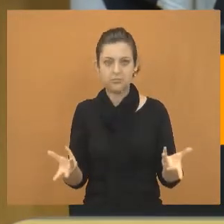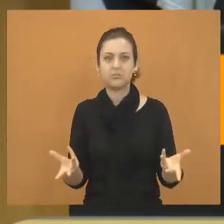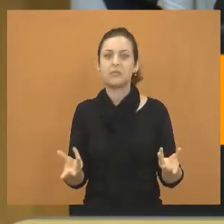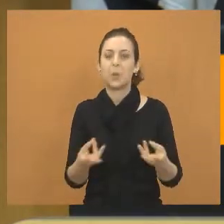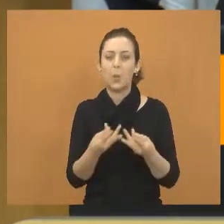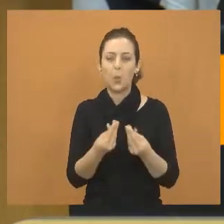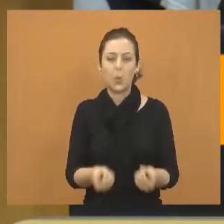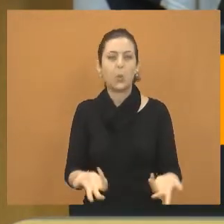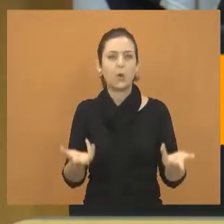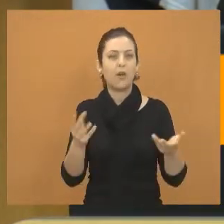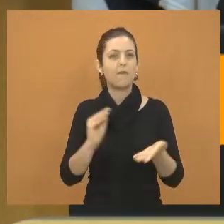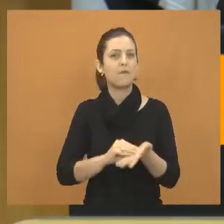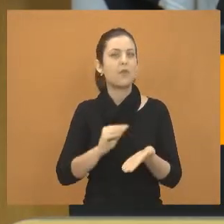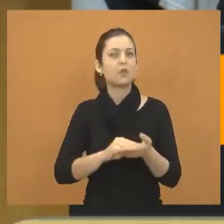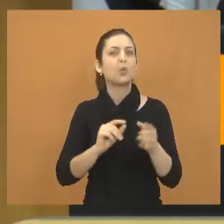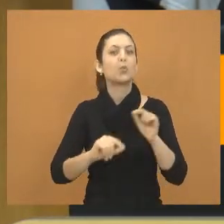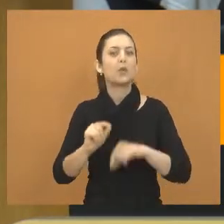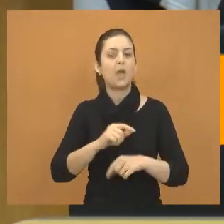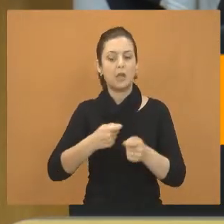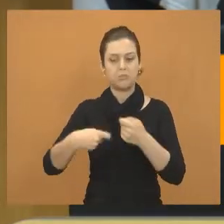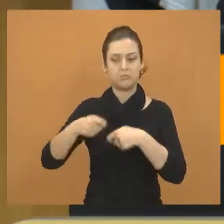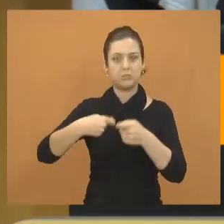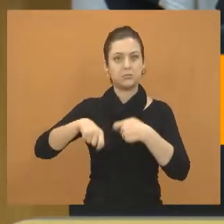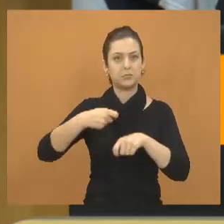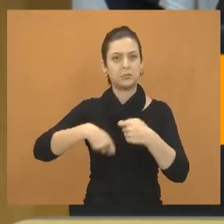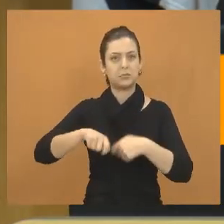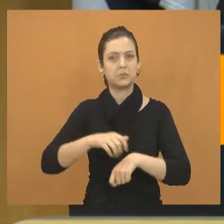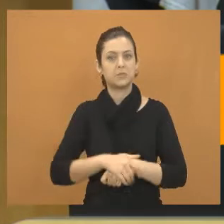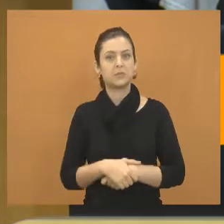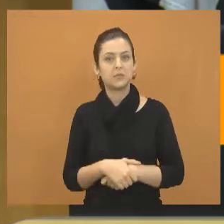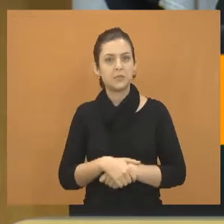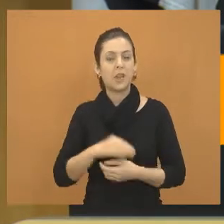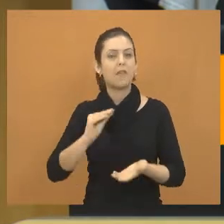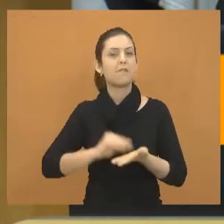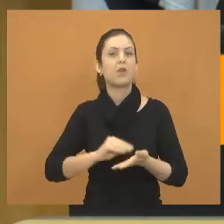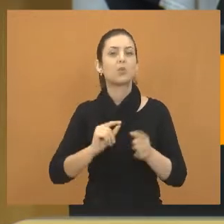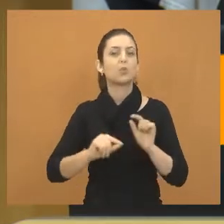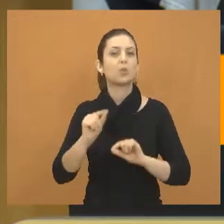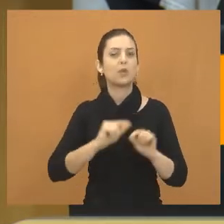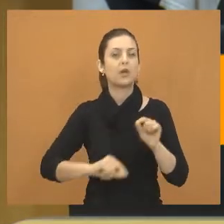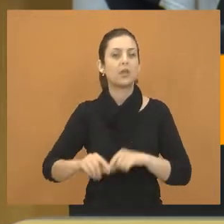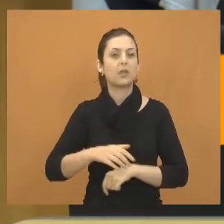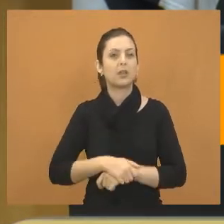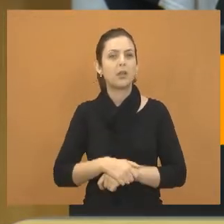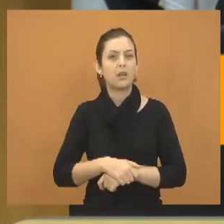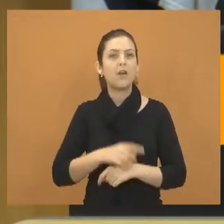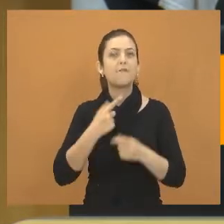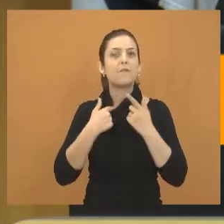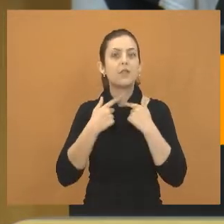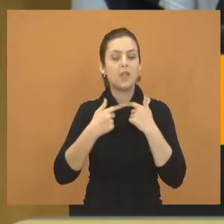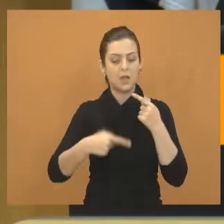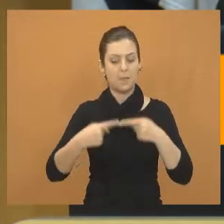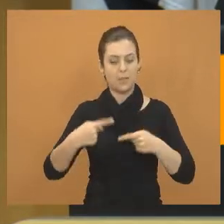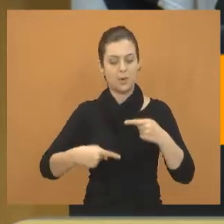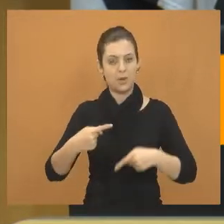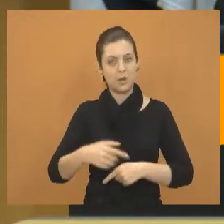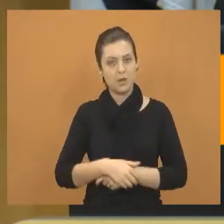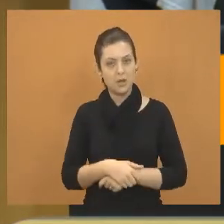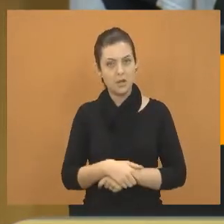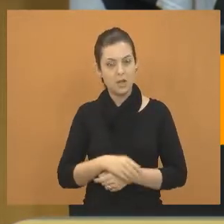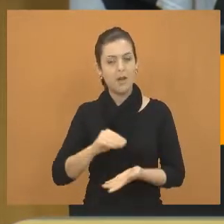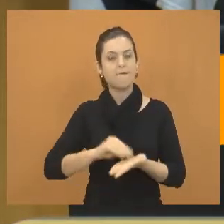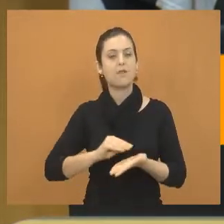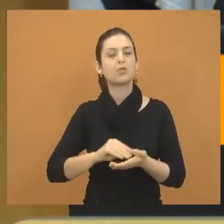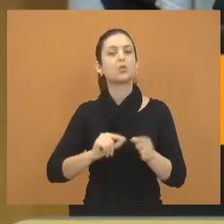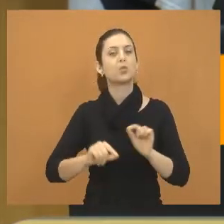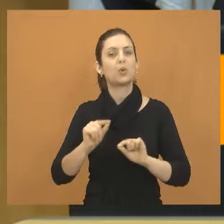Falta o quê? Falta administração. Falta o quê? Falta vontade política. Falta o